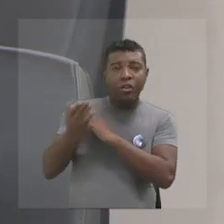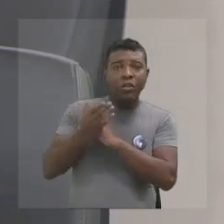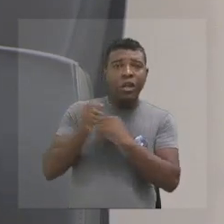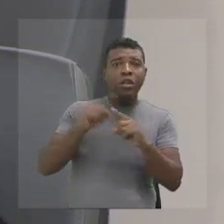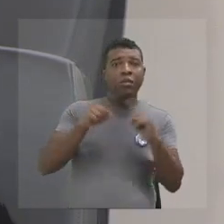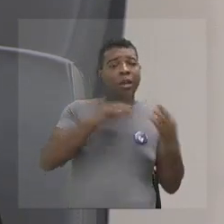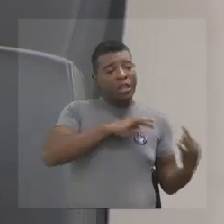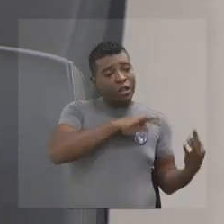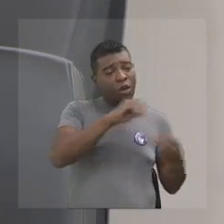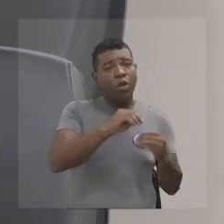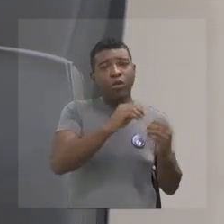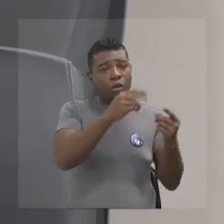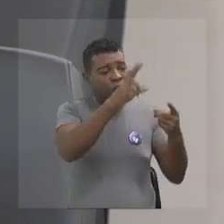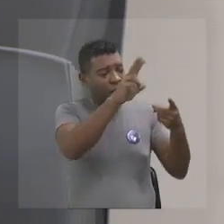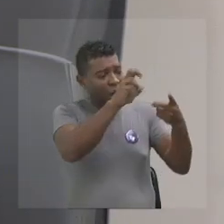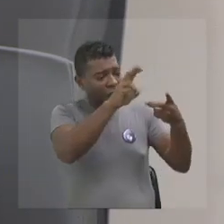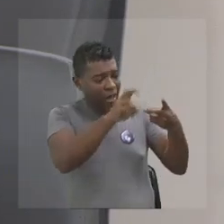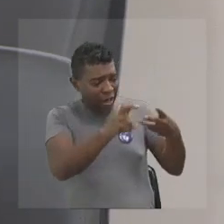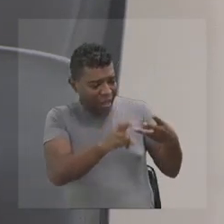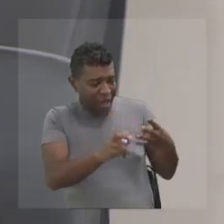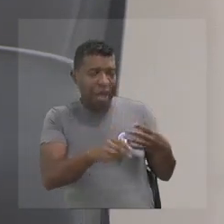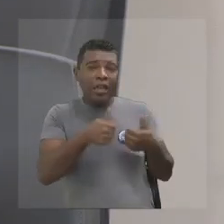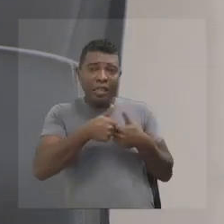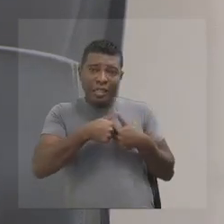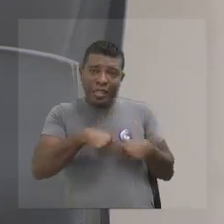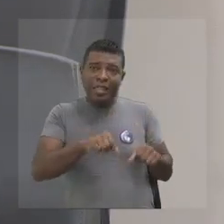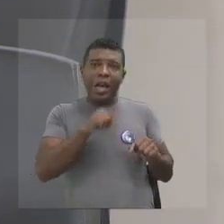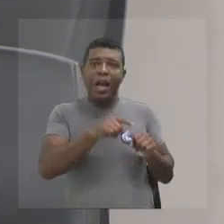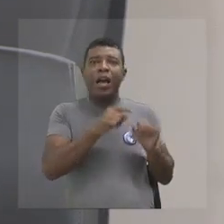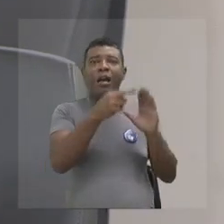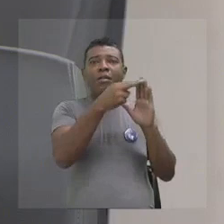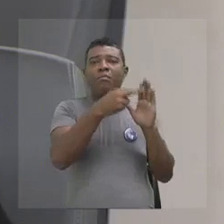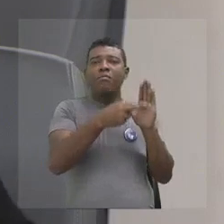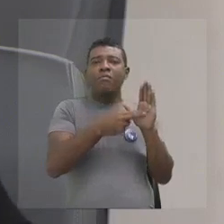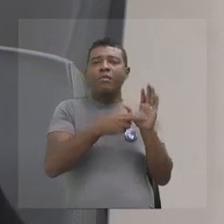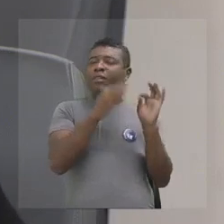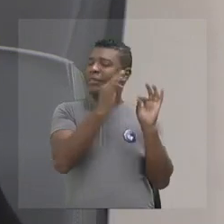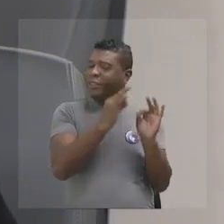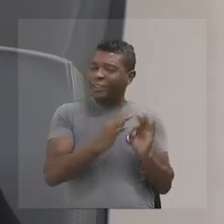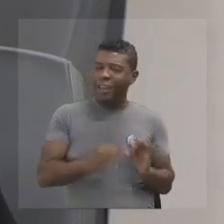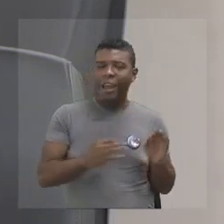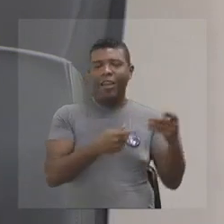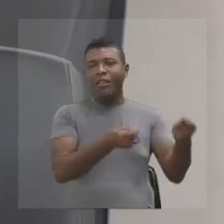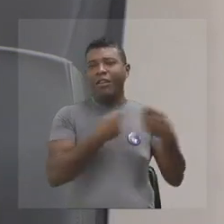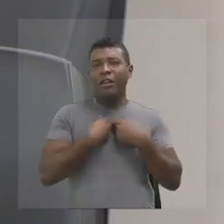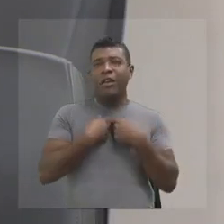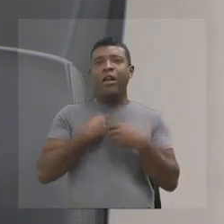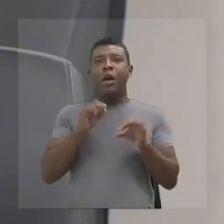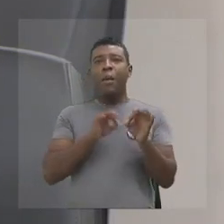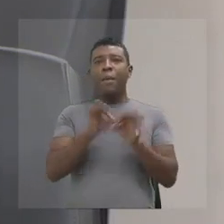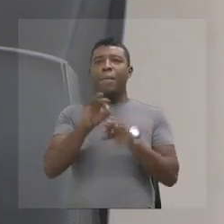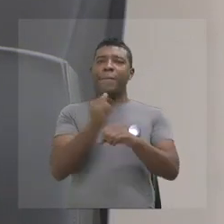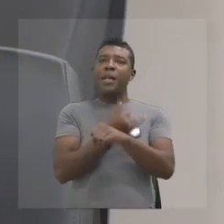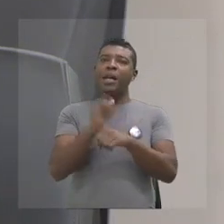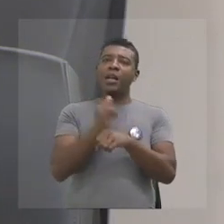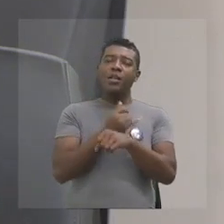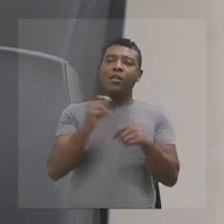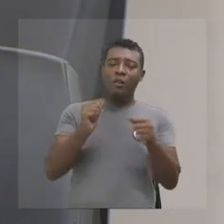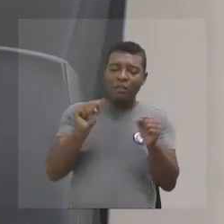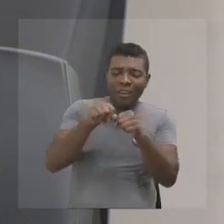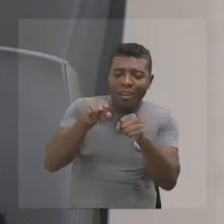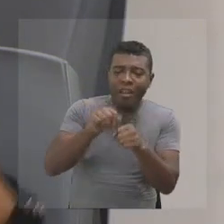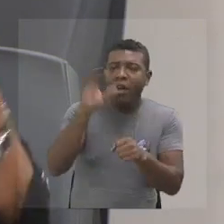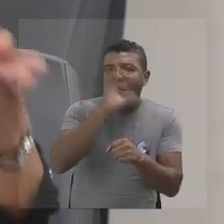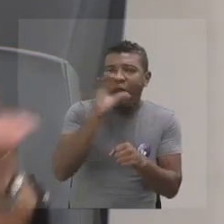regulamentados Nós já estamos recebendo analisando os pais os planos de ação emergencial são as barragens e